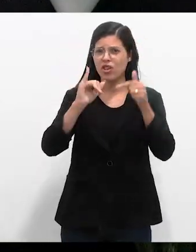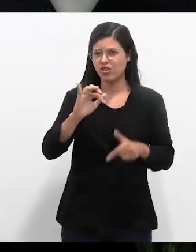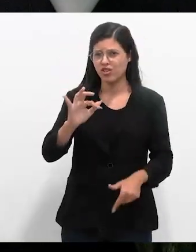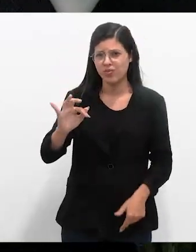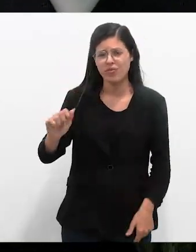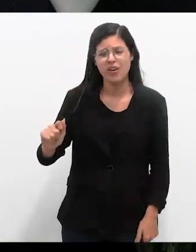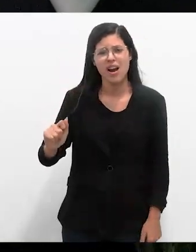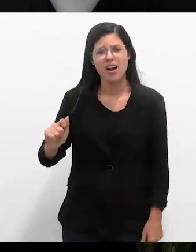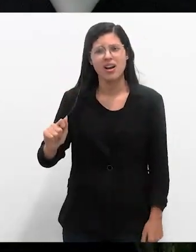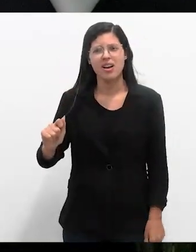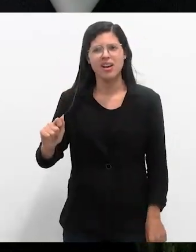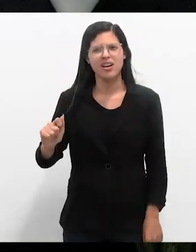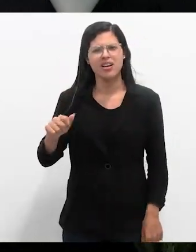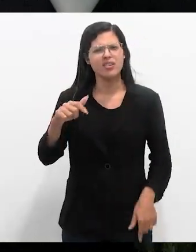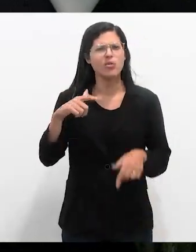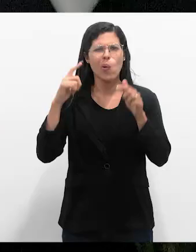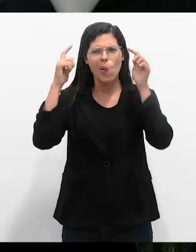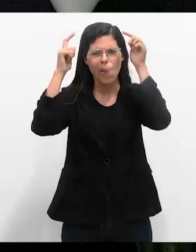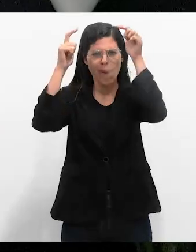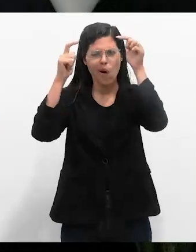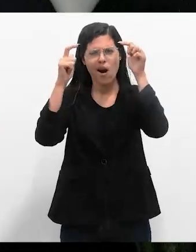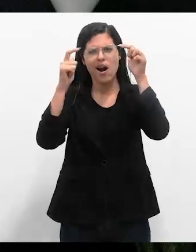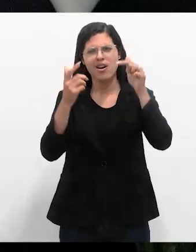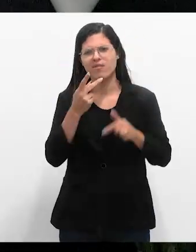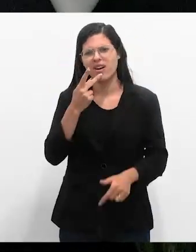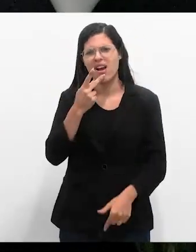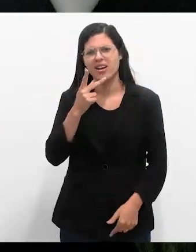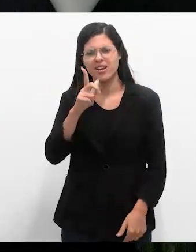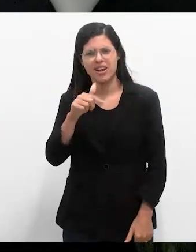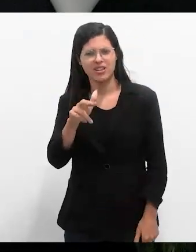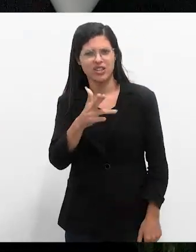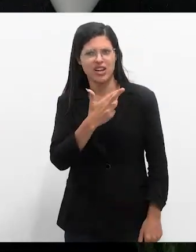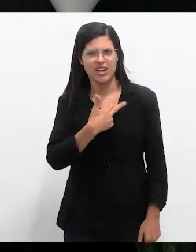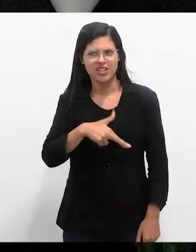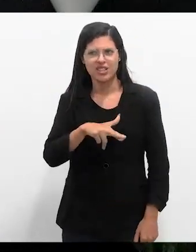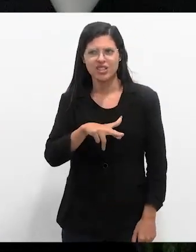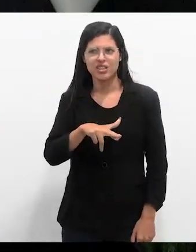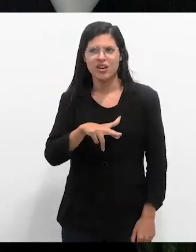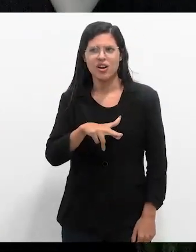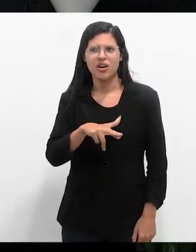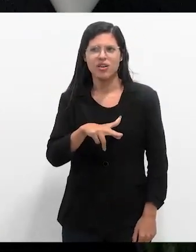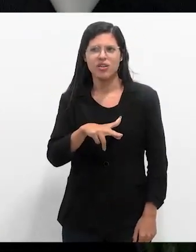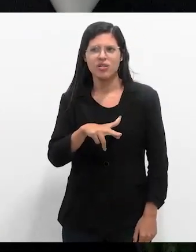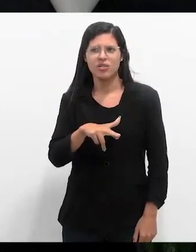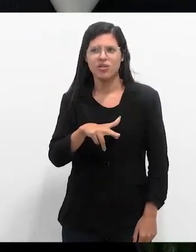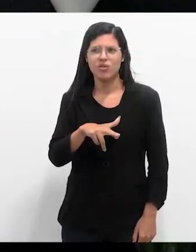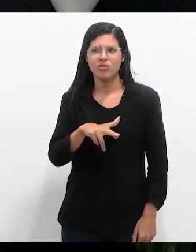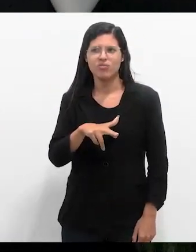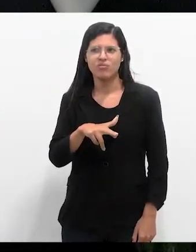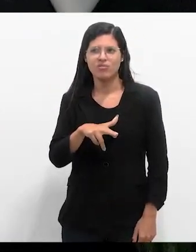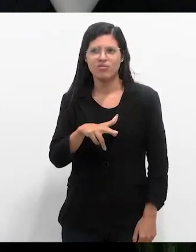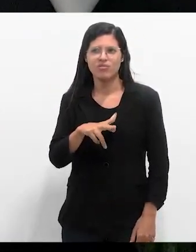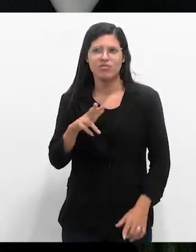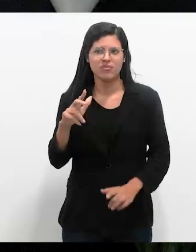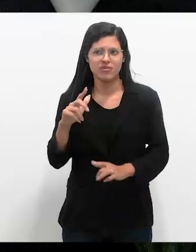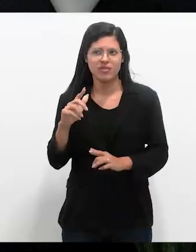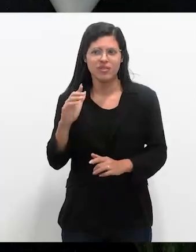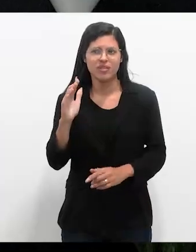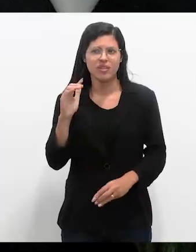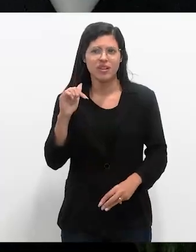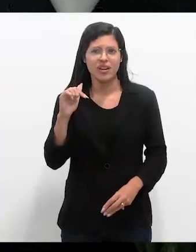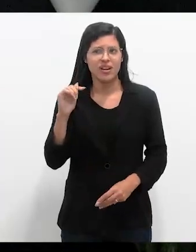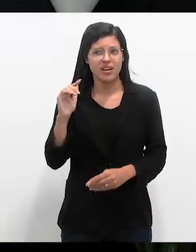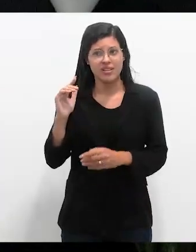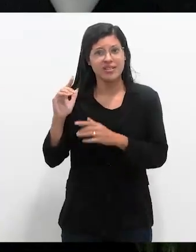e este rei professar uma religião que eu diria tão radical que eu tenho certeza